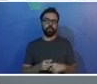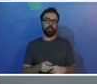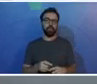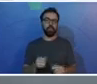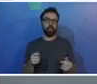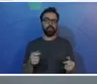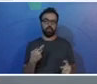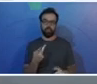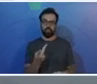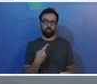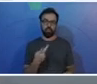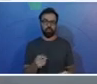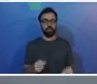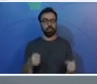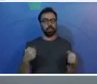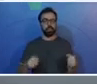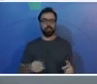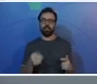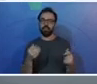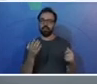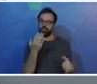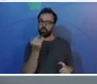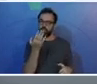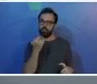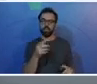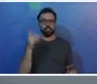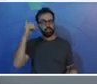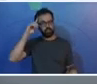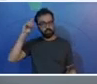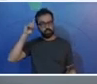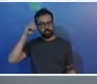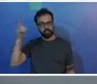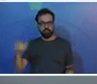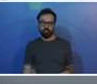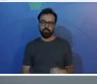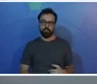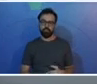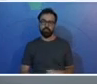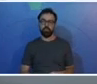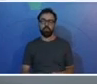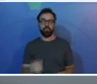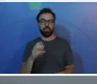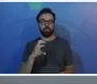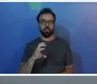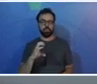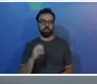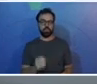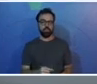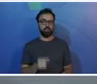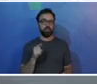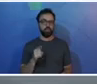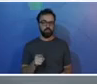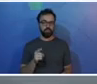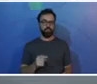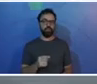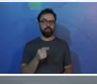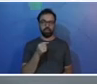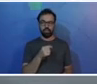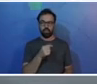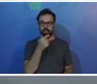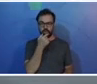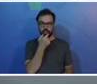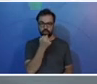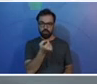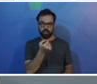nós precisamos consumir para a sobrevivência. Letra C. Você acha que o valor dos impostos cobrados